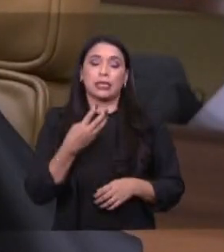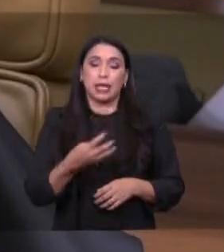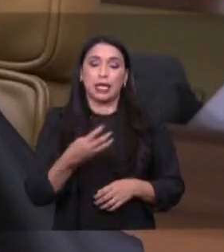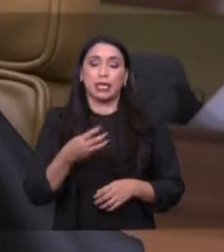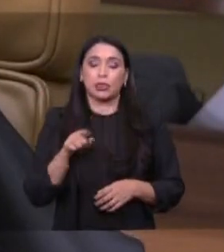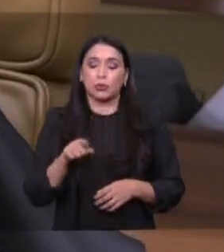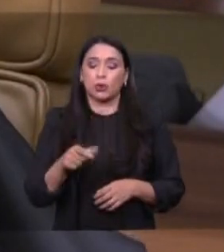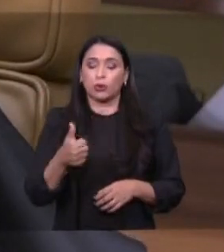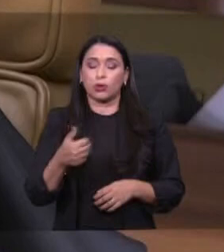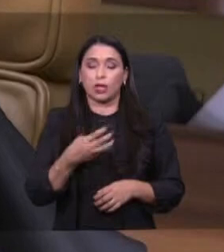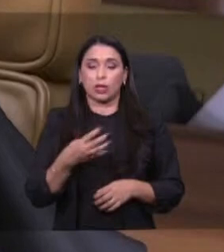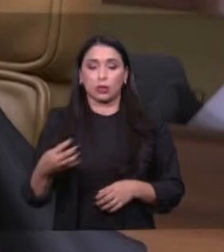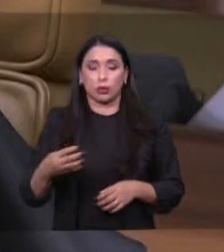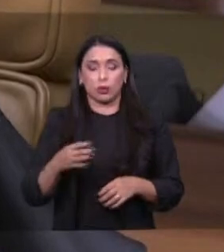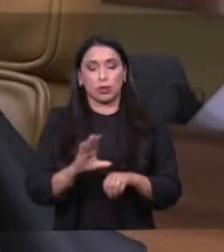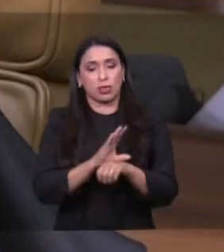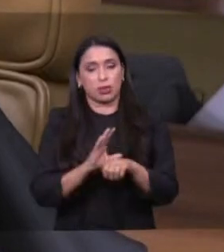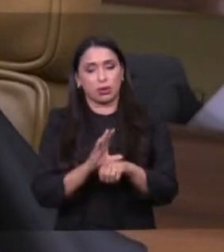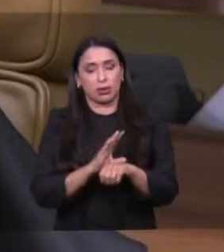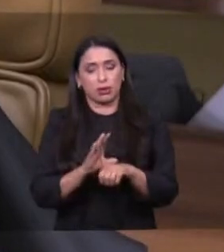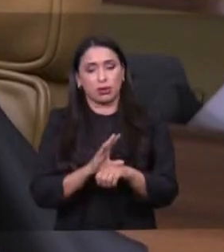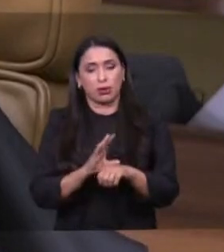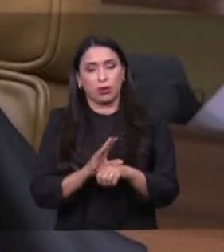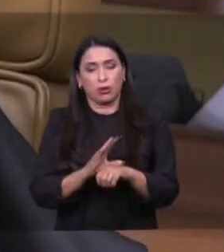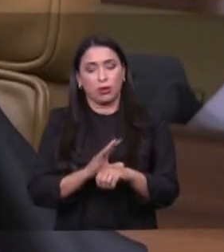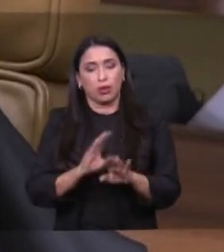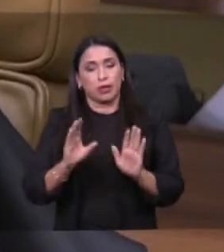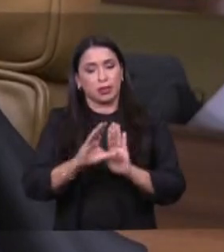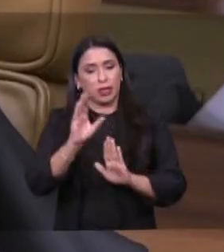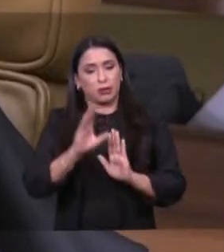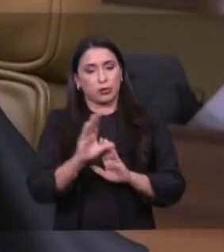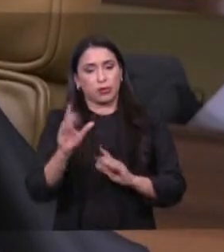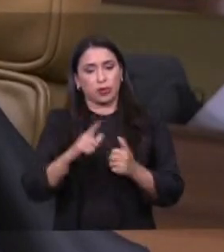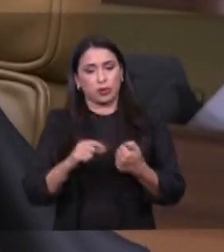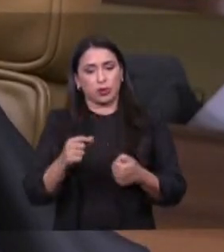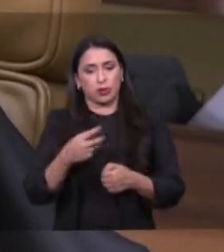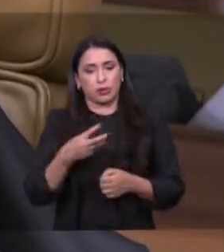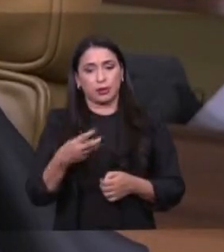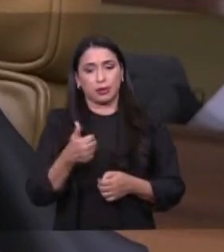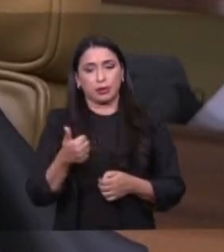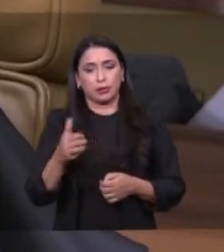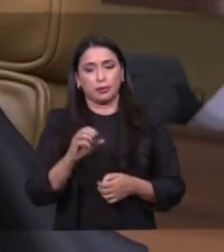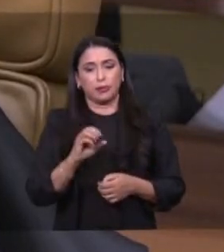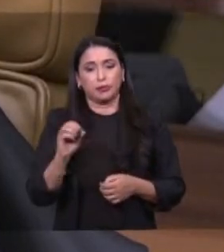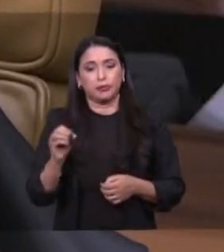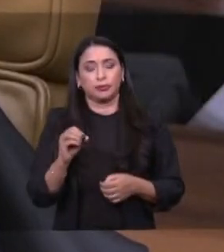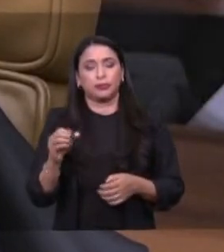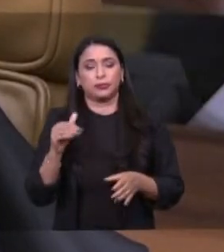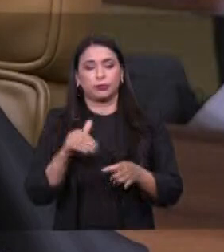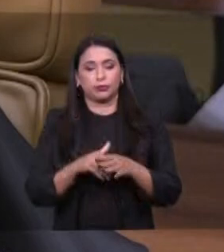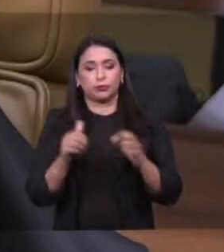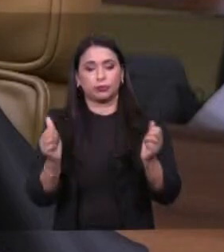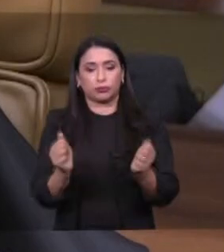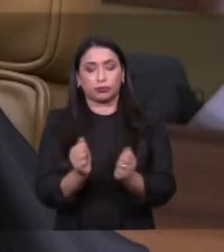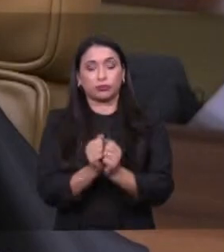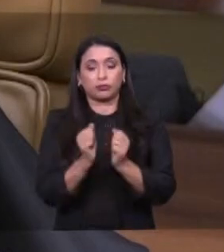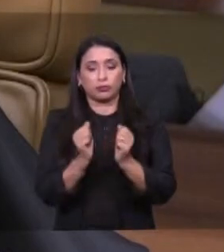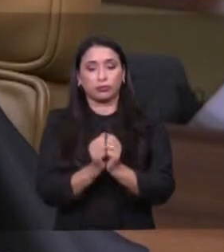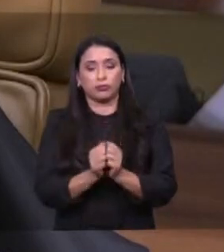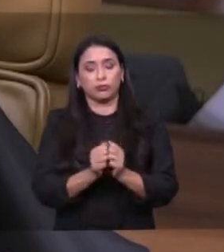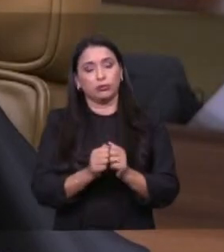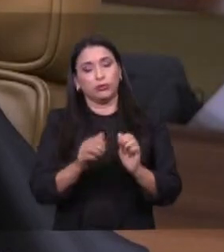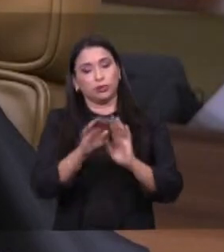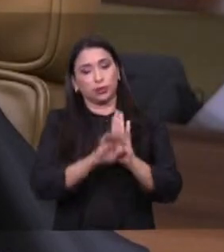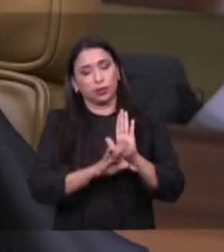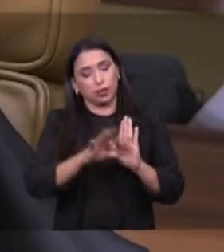interpretação conforme a Constituição Federal ao caput do artigo 310. Acompanho a interpretação conforme proposta